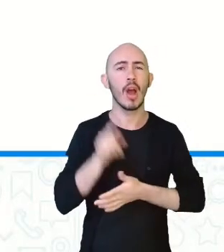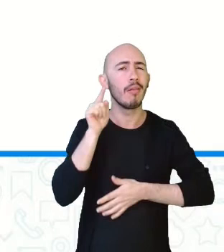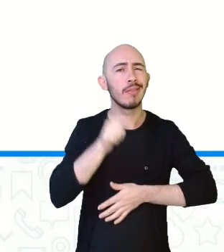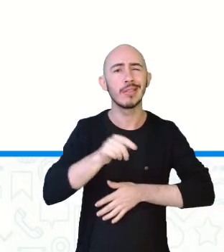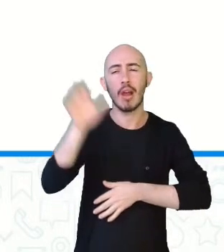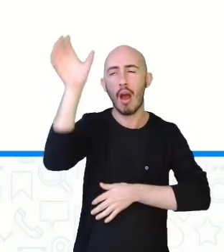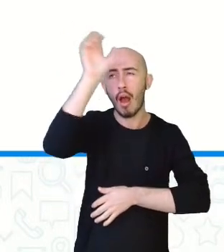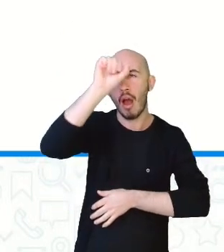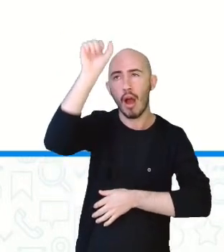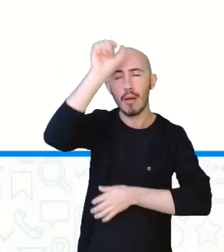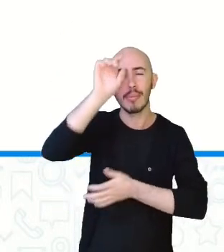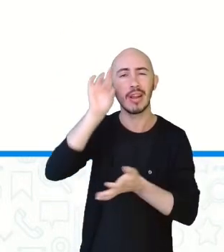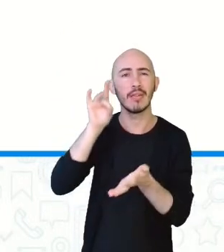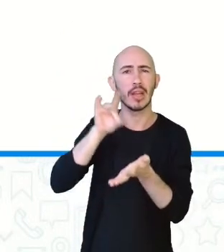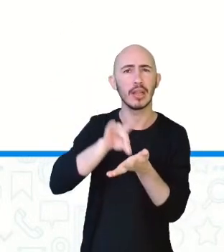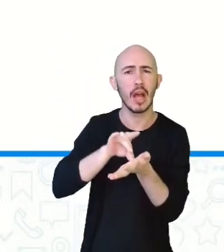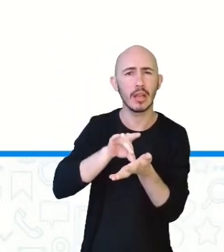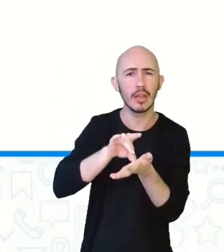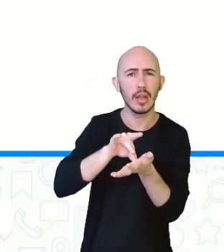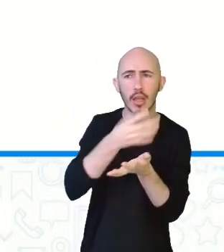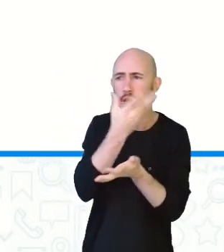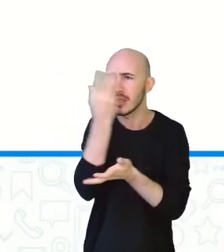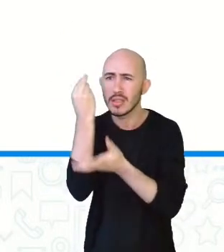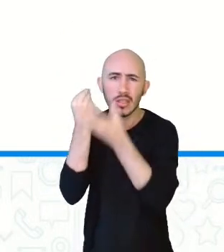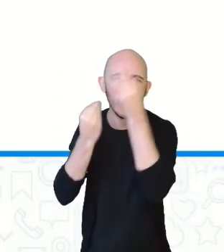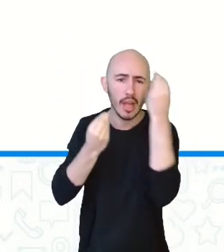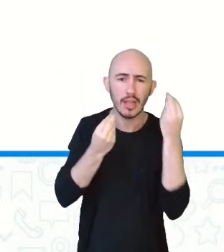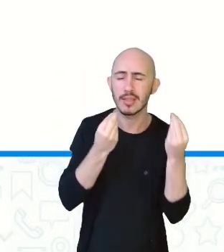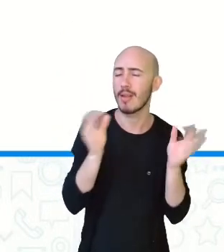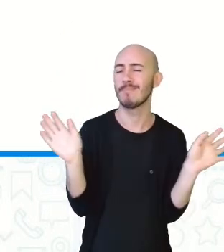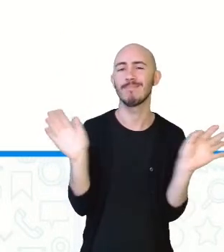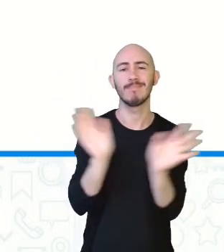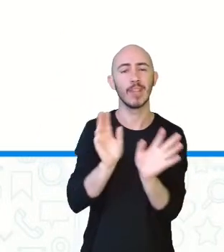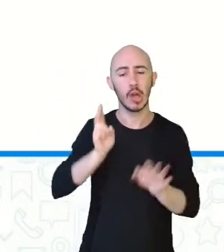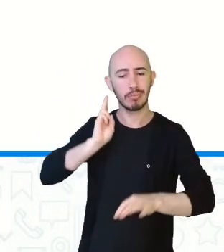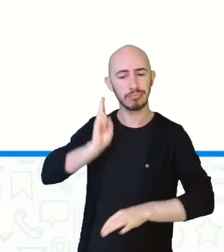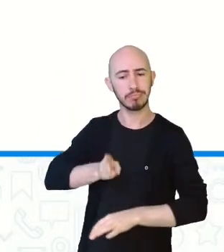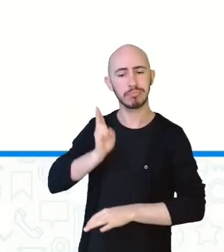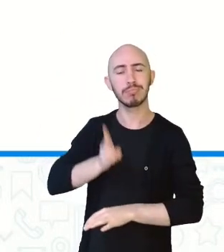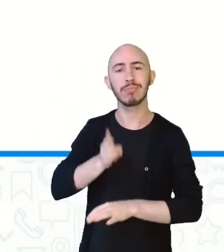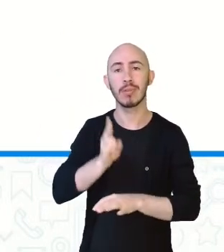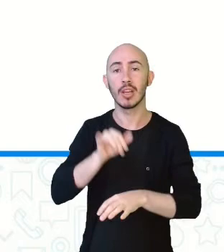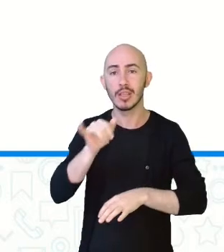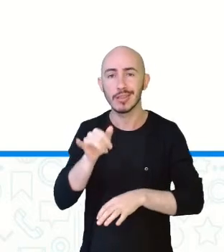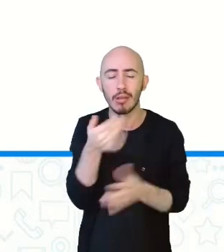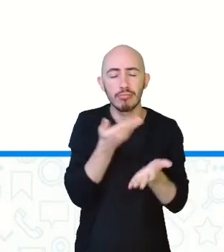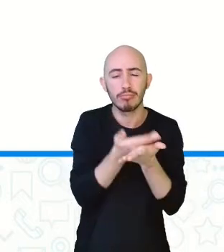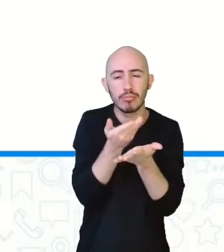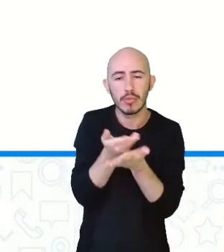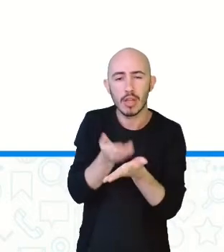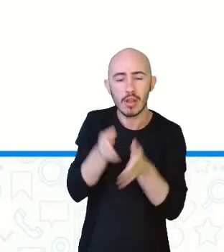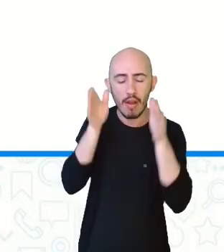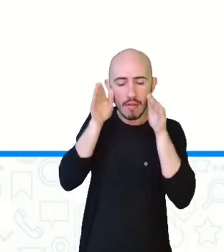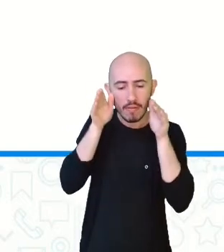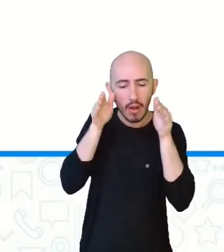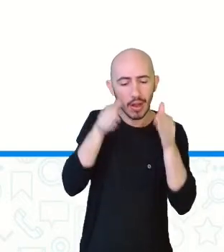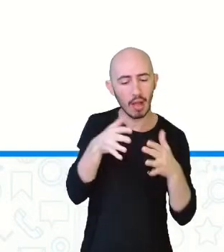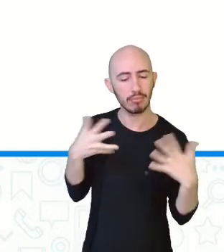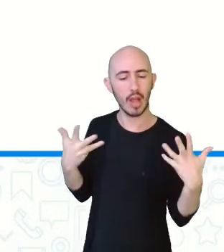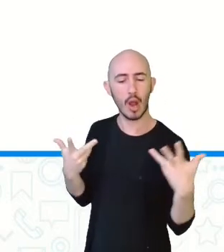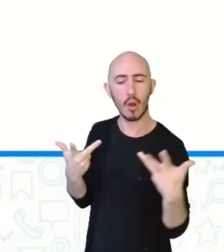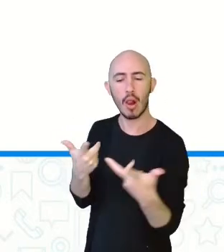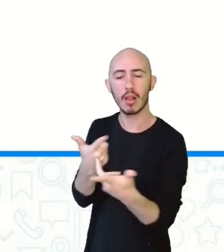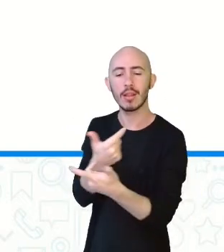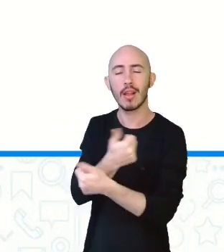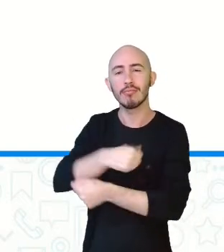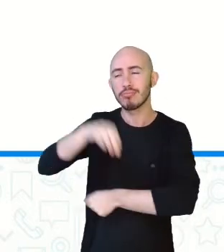verdade jamais é perdido. E quanto mais estudar com concentração e qualidade, mais aprenderá.